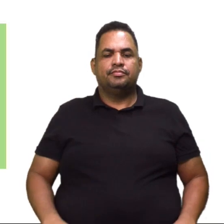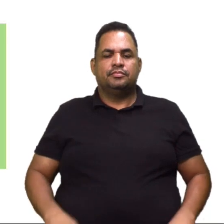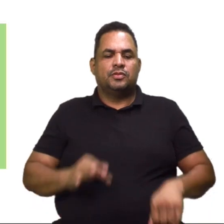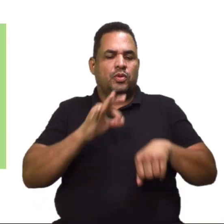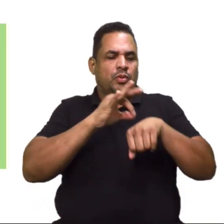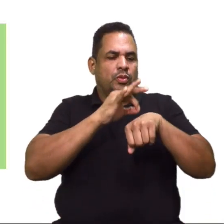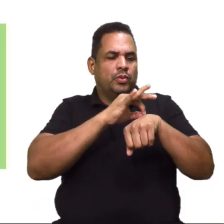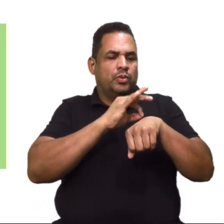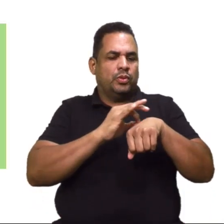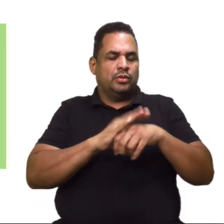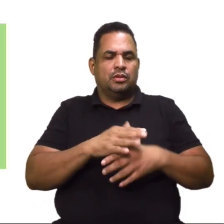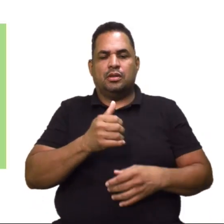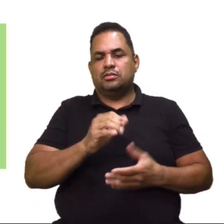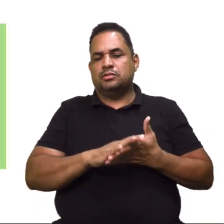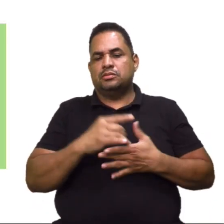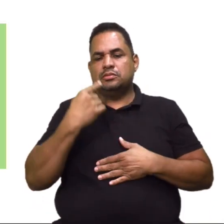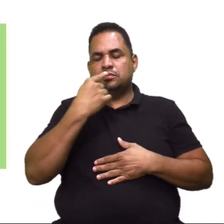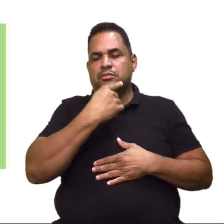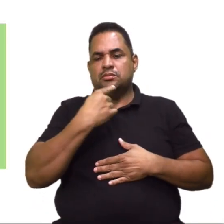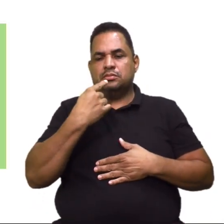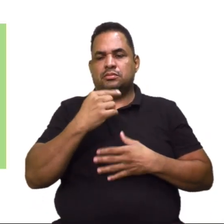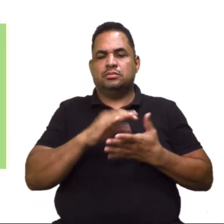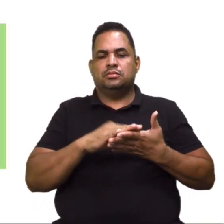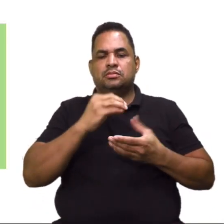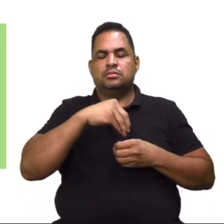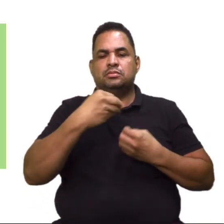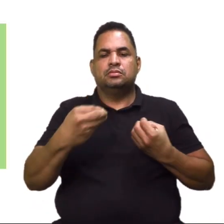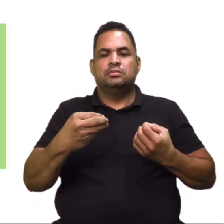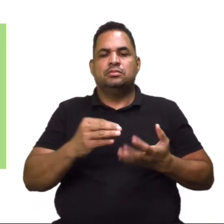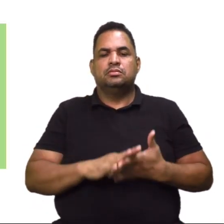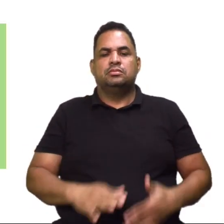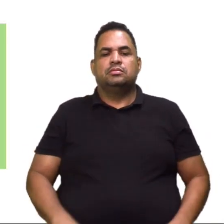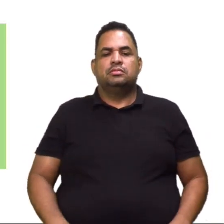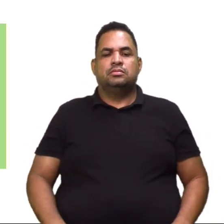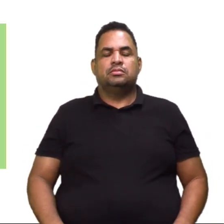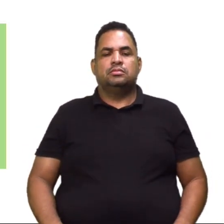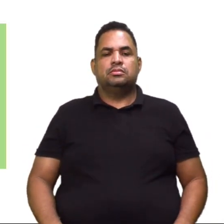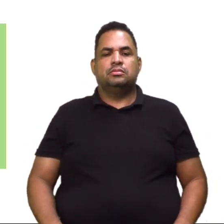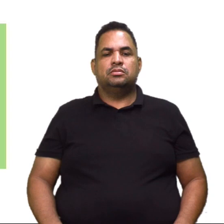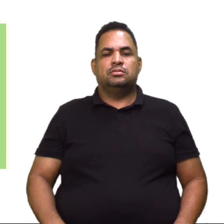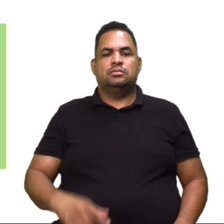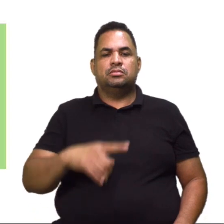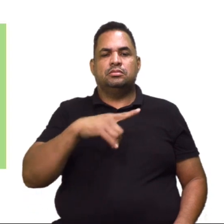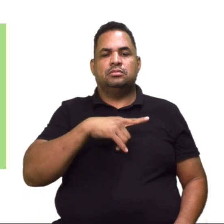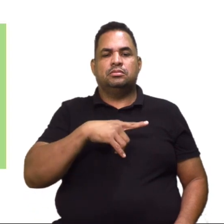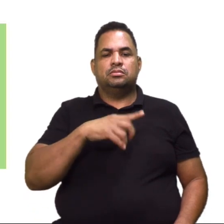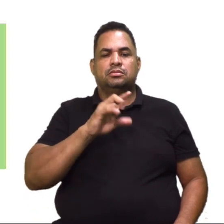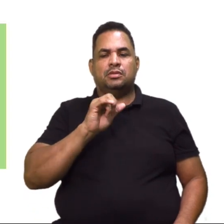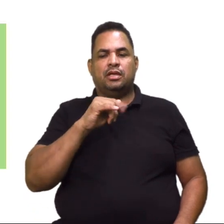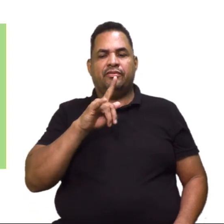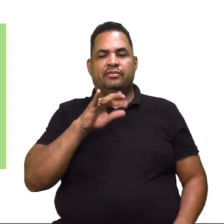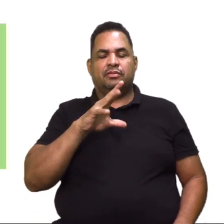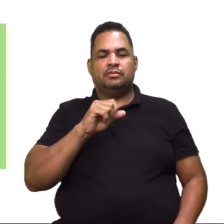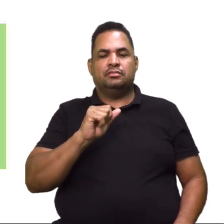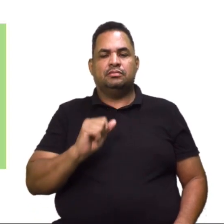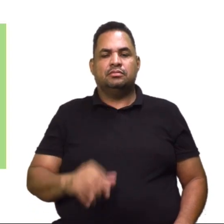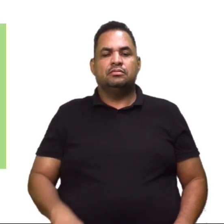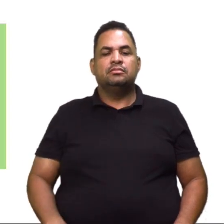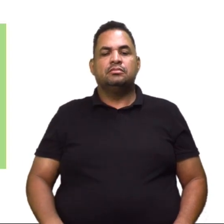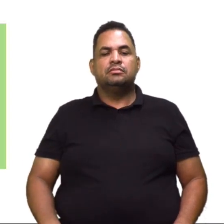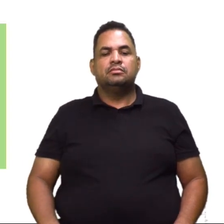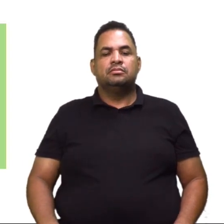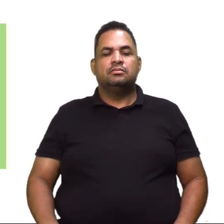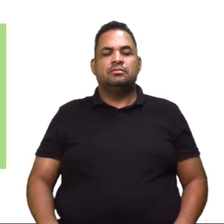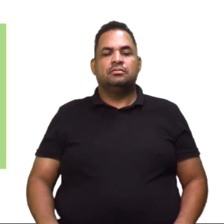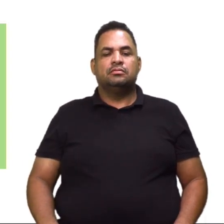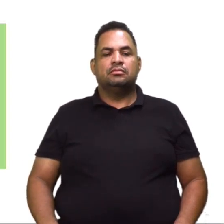erupção na boca, na parte interna ou na parte externa. A pessoa fala contigo, eu tô com uma afta aqui, tô umas feridinhas. Então, você não vai ficar julgando,